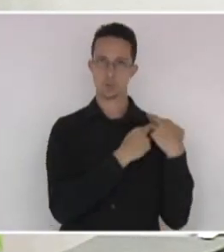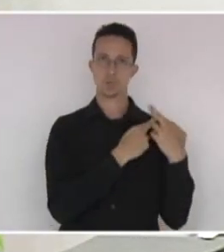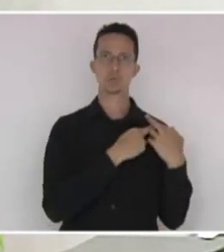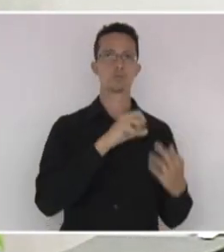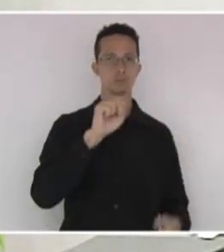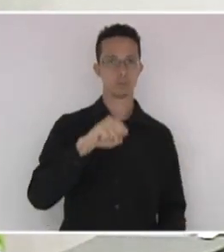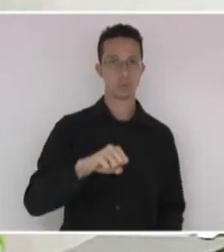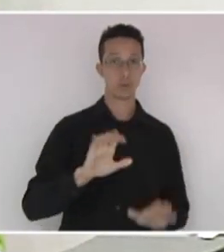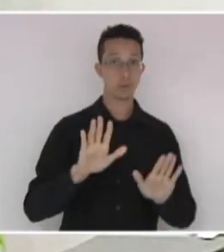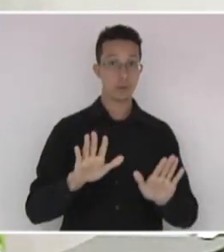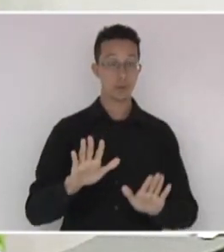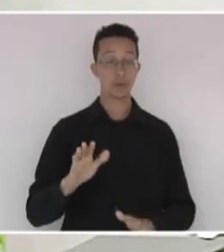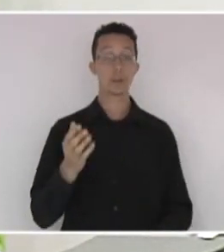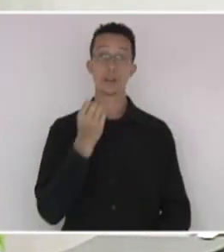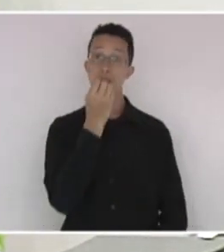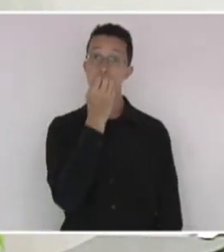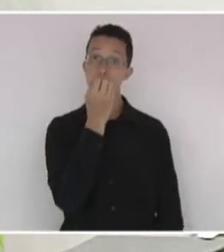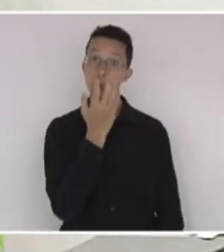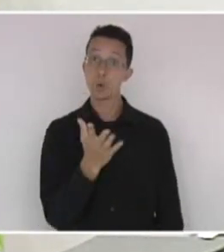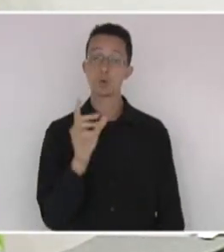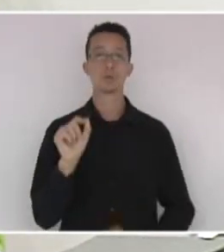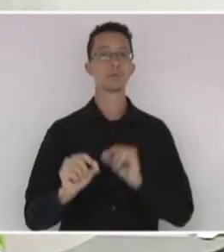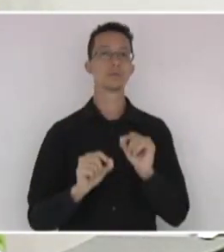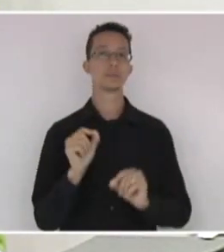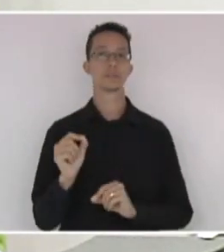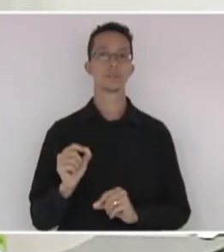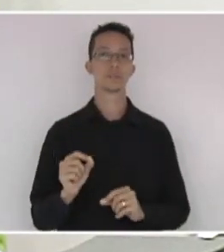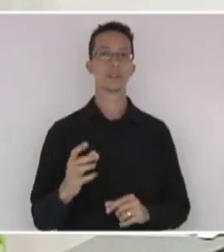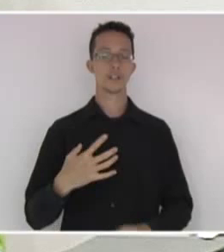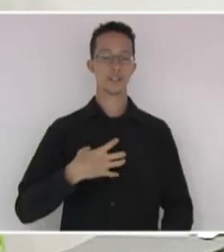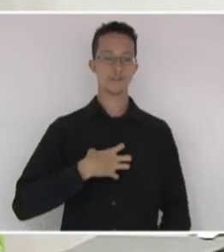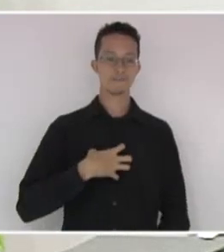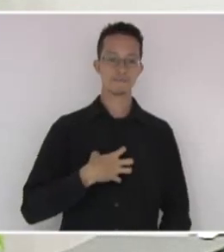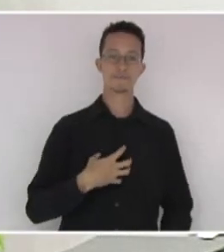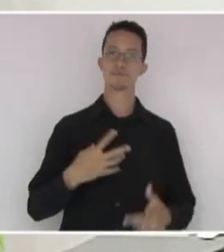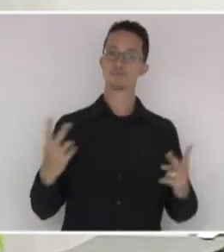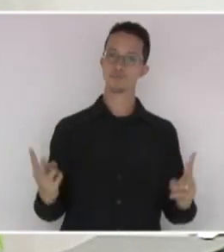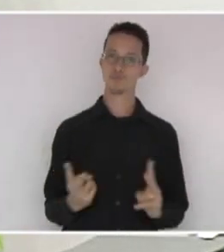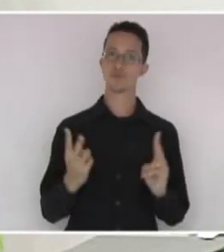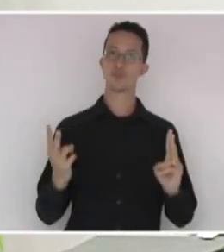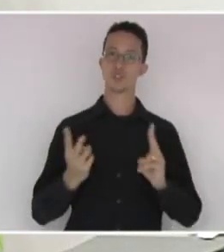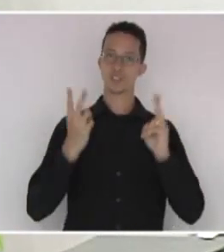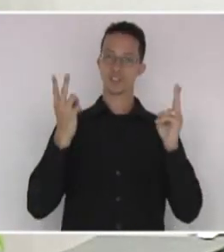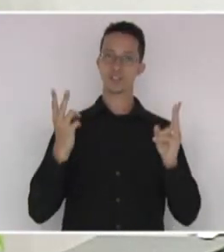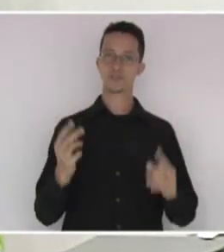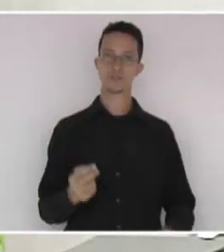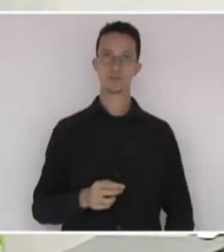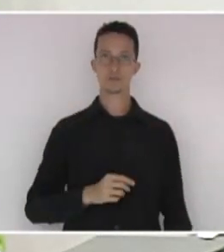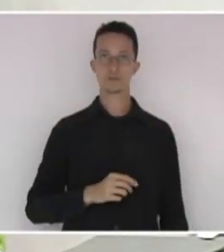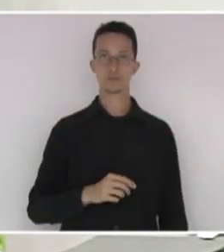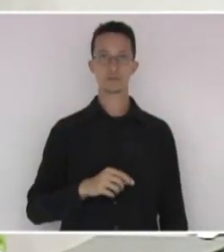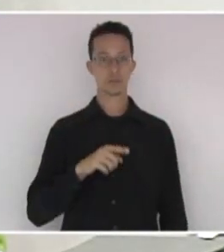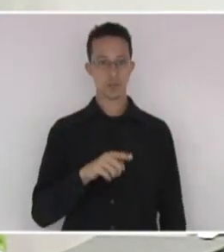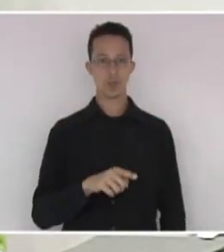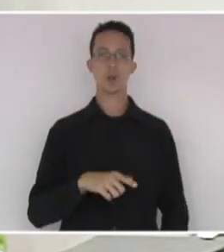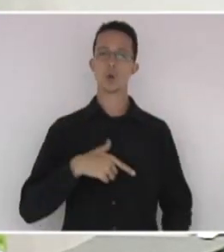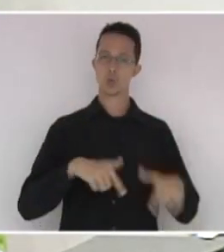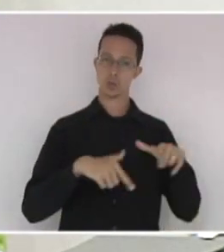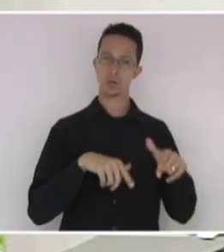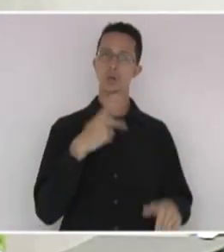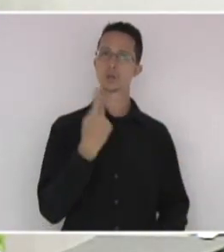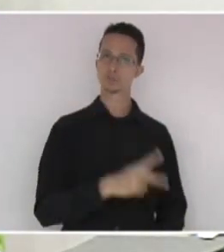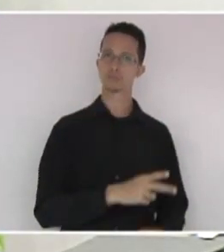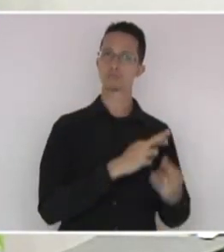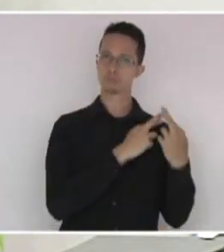coisa boa quando a gente é valorizado, quando a gente, mesmo que esteja ali fazendo a nossa obrigação,